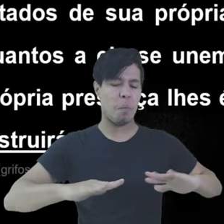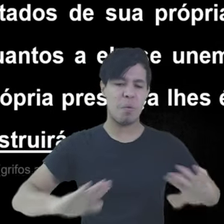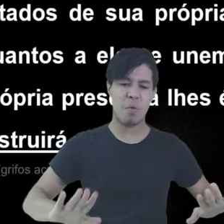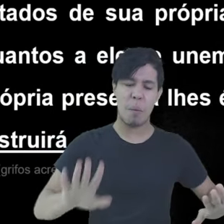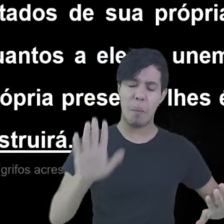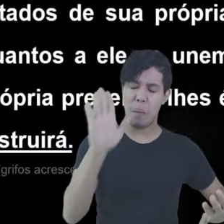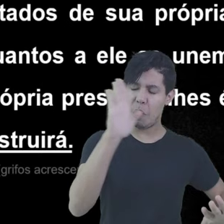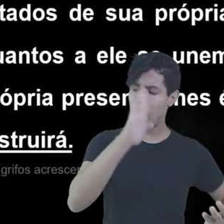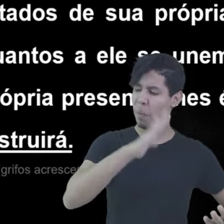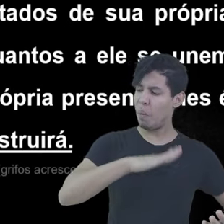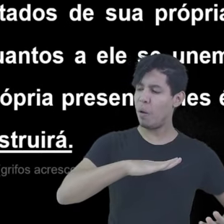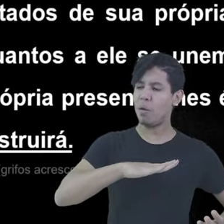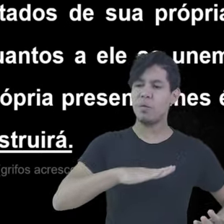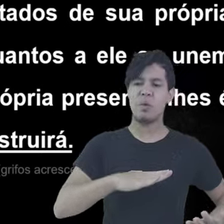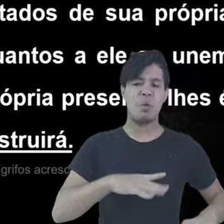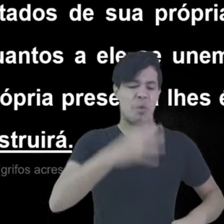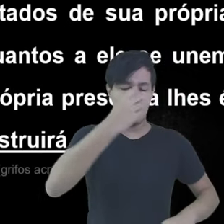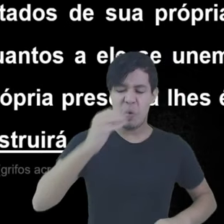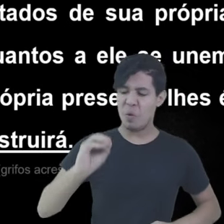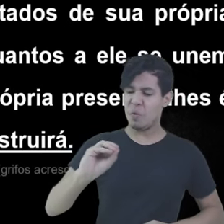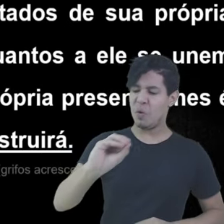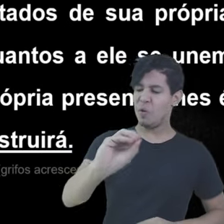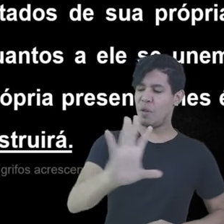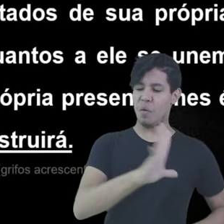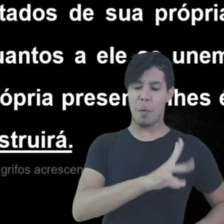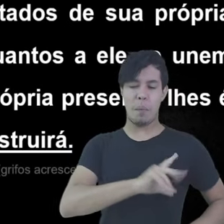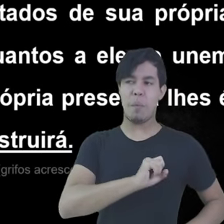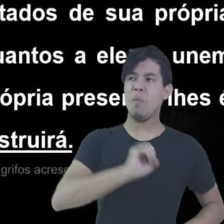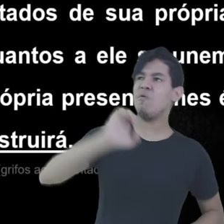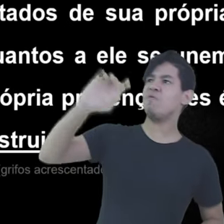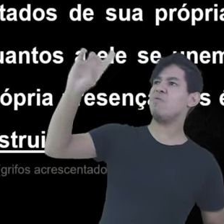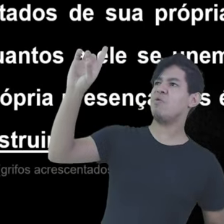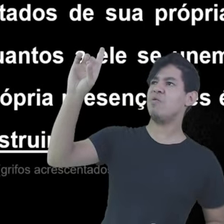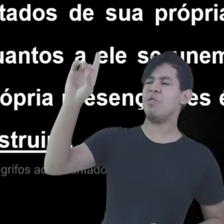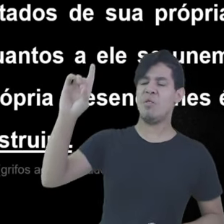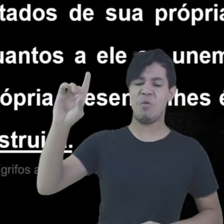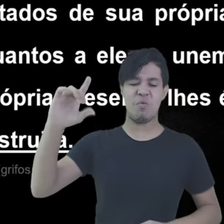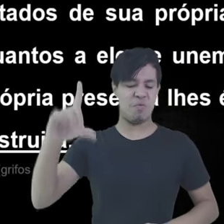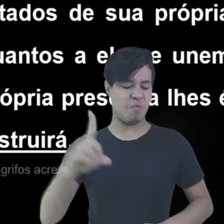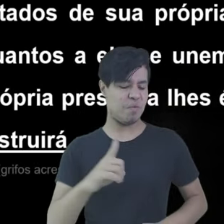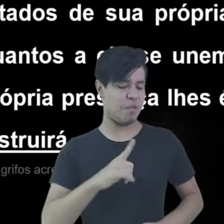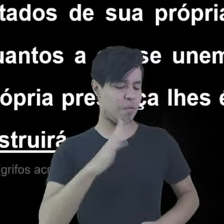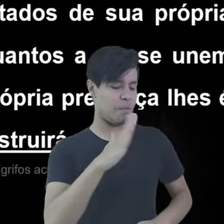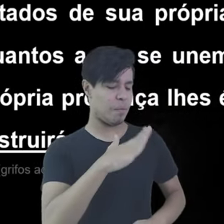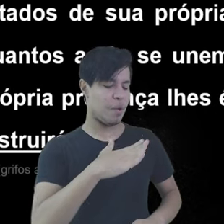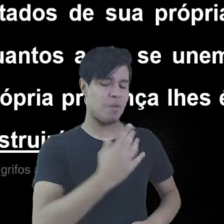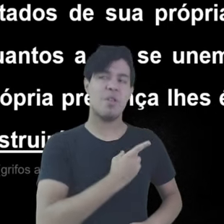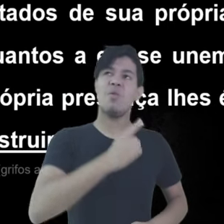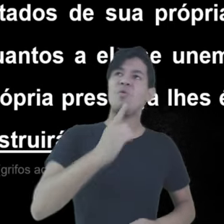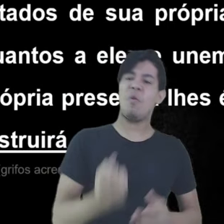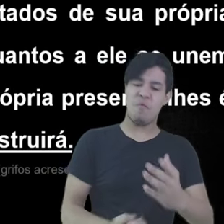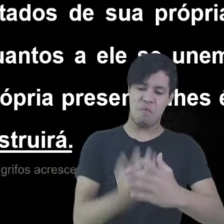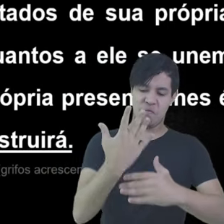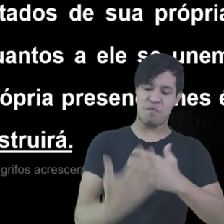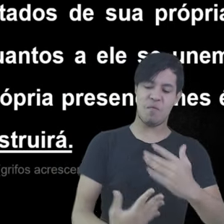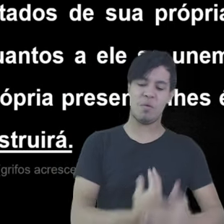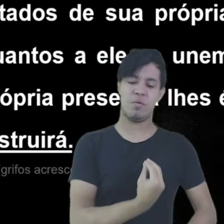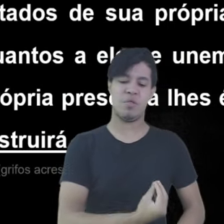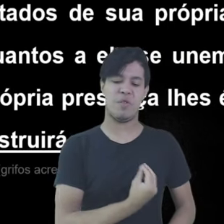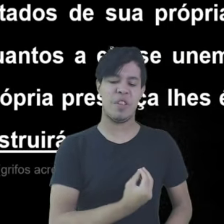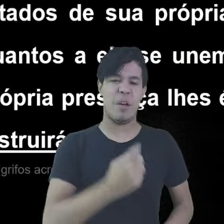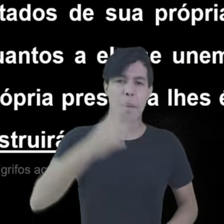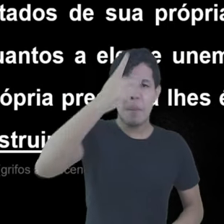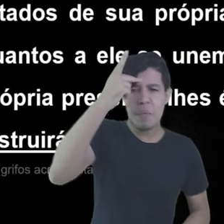de Deus. Os que lhe rejeitavam a misericórdia ceifarão aquilo que semearam. Deus é fonte da vida e quando alguém escolhe o serviço do